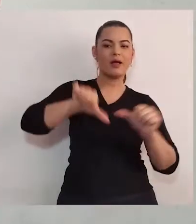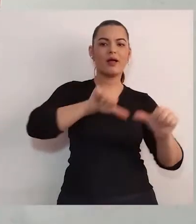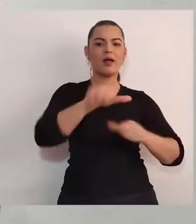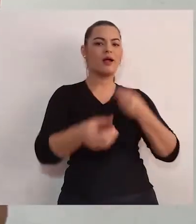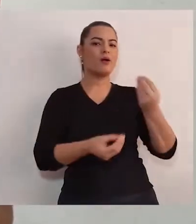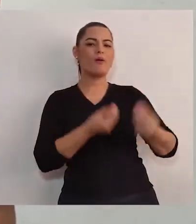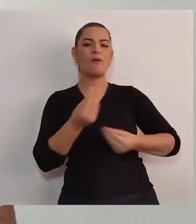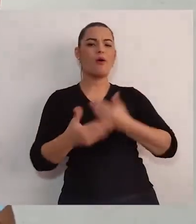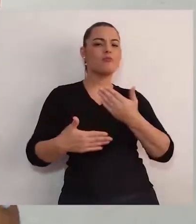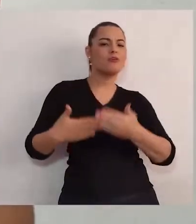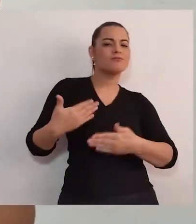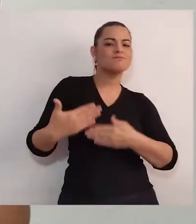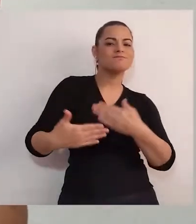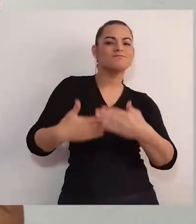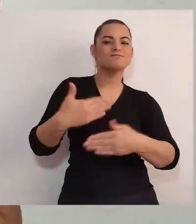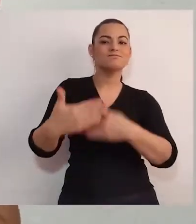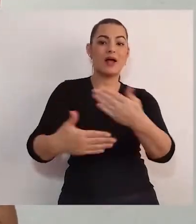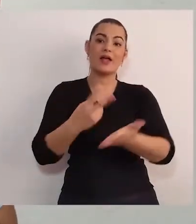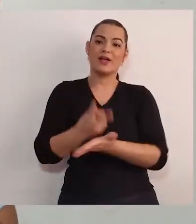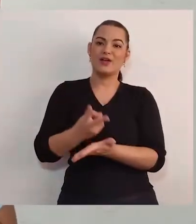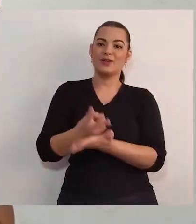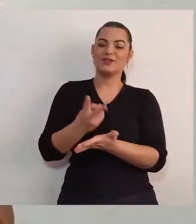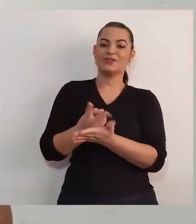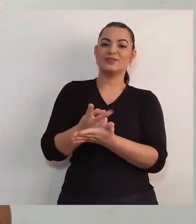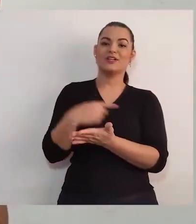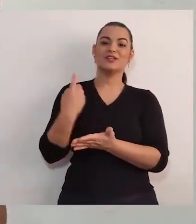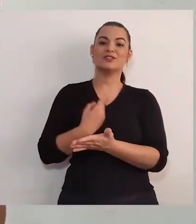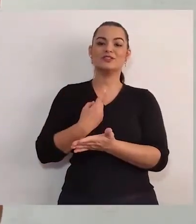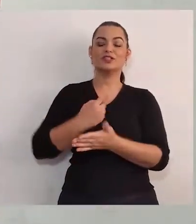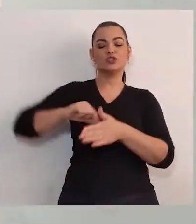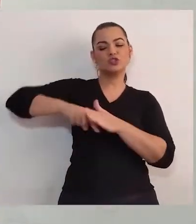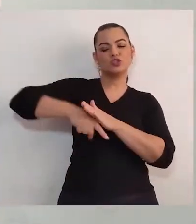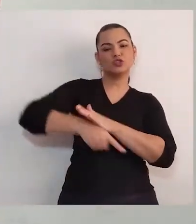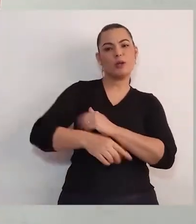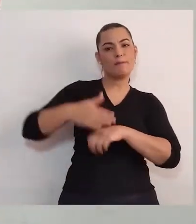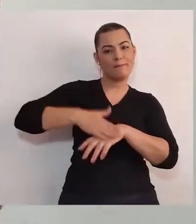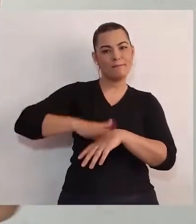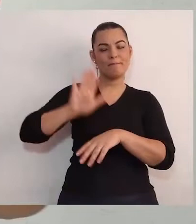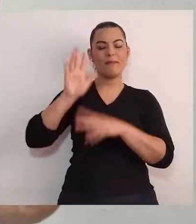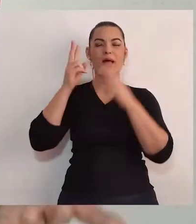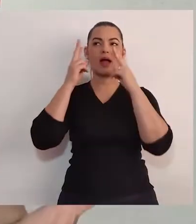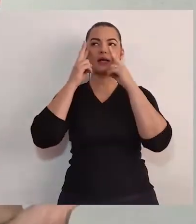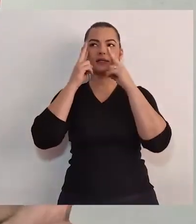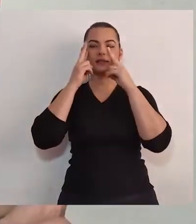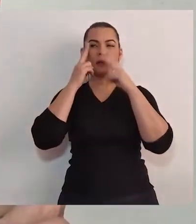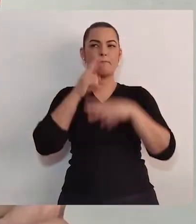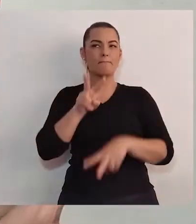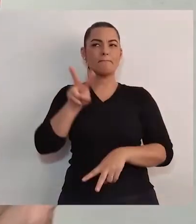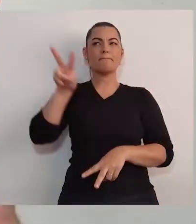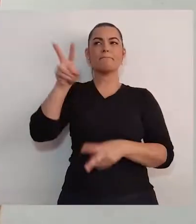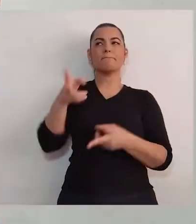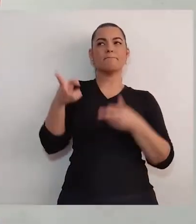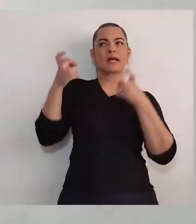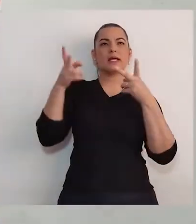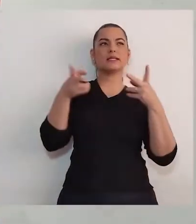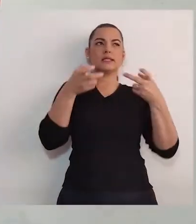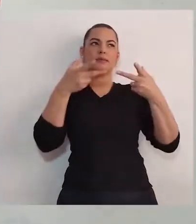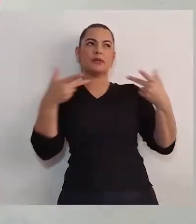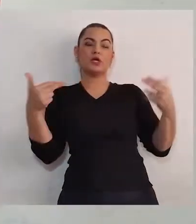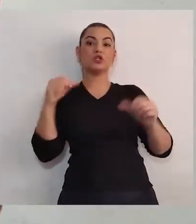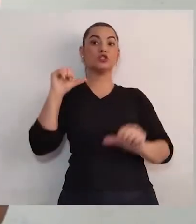aí a gente vai ampliar um pouquinho mais esse nosso olhar para percebermos todas